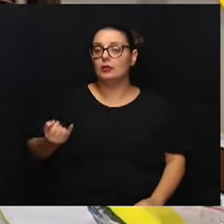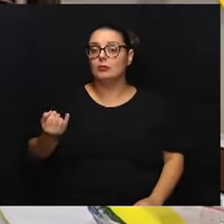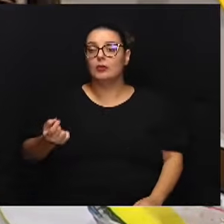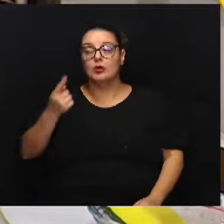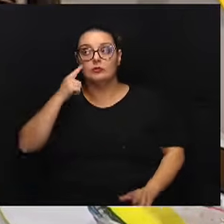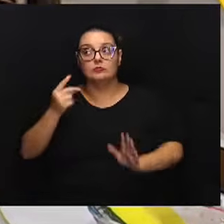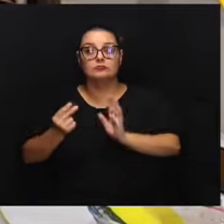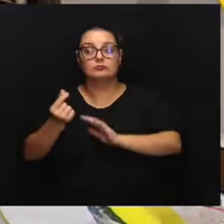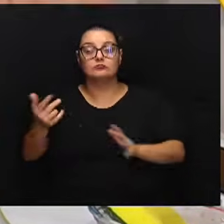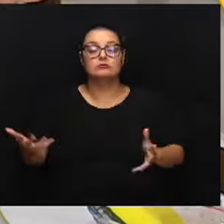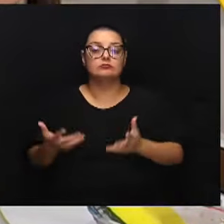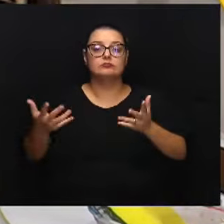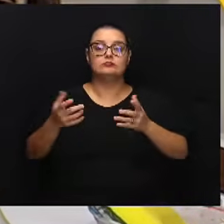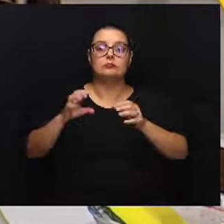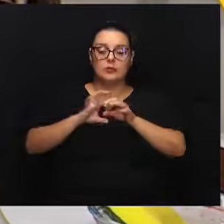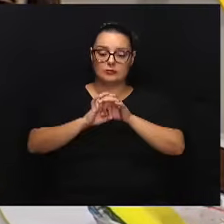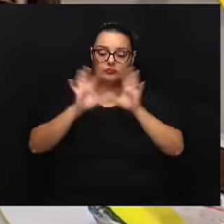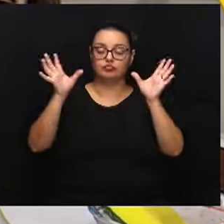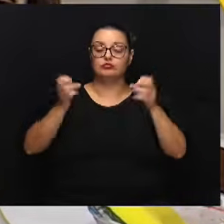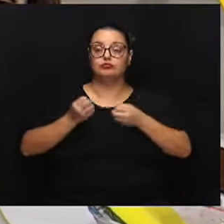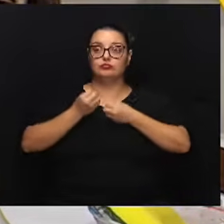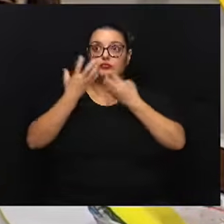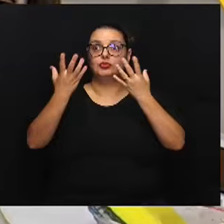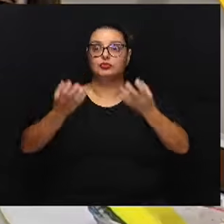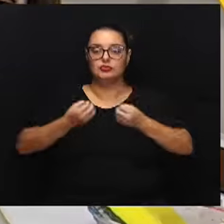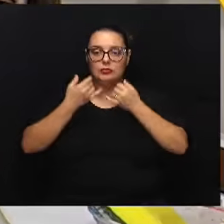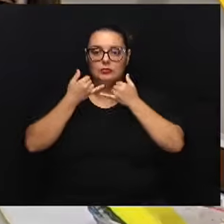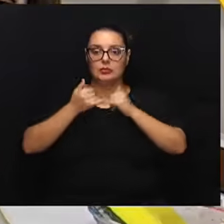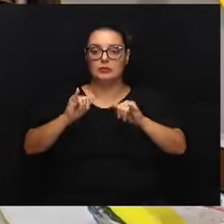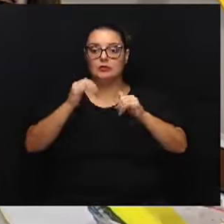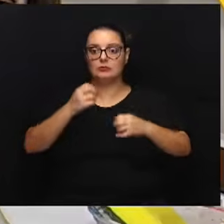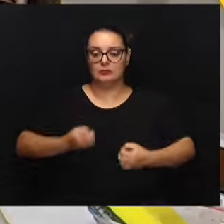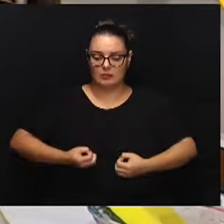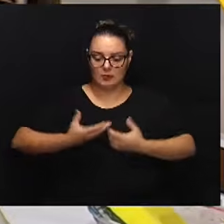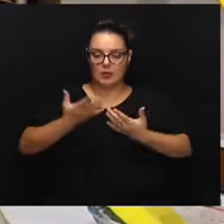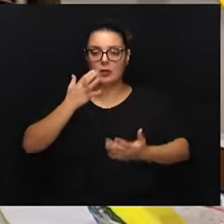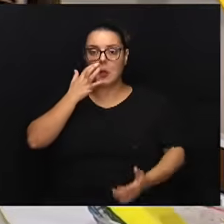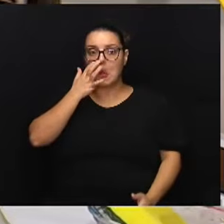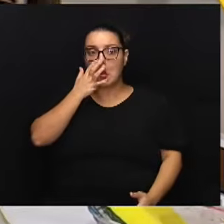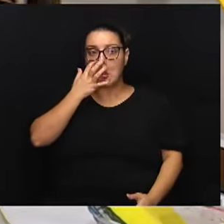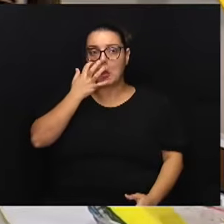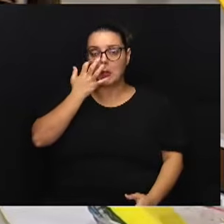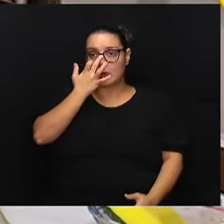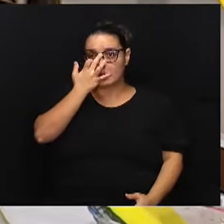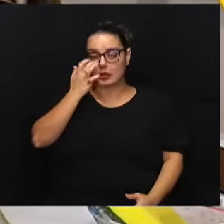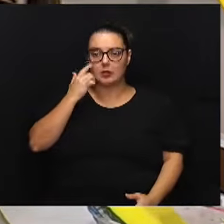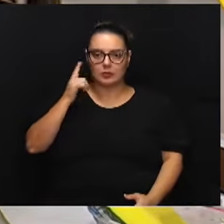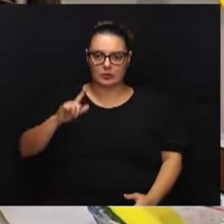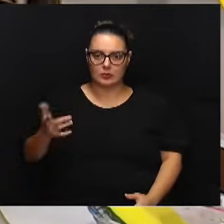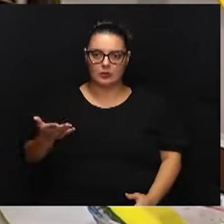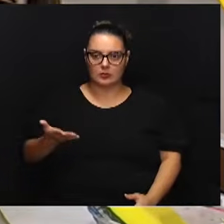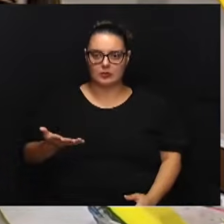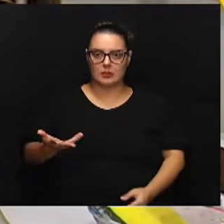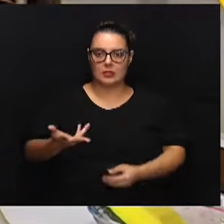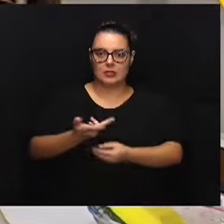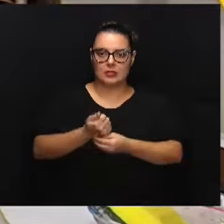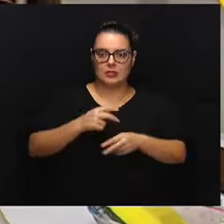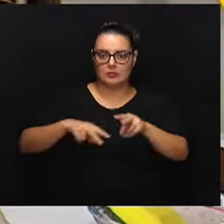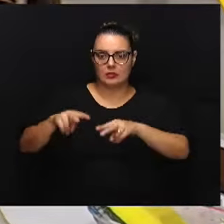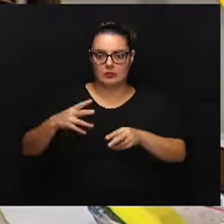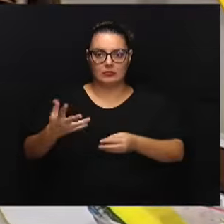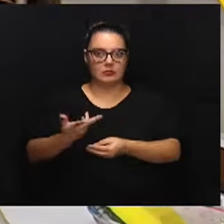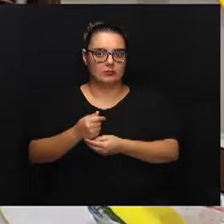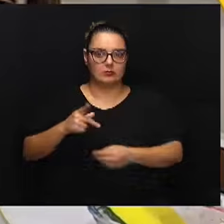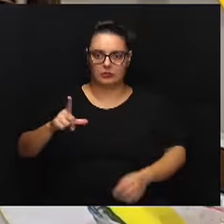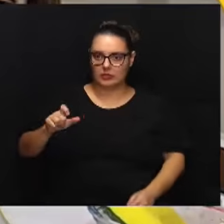mais criativo para você poder liberar um pouco dessa energia, sabe, para fora. É claro que nesse caso aqui seria nas artes visuais, na plástica, mas pode